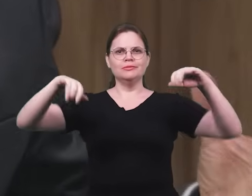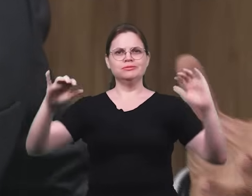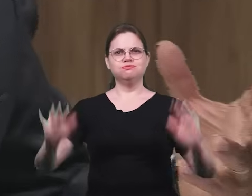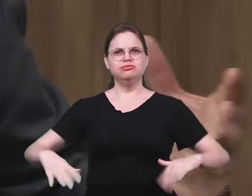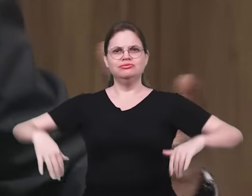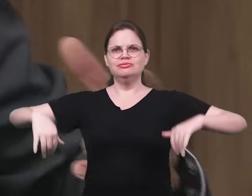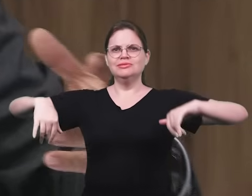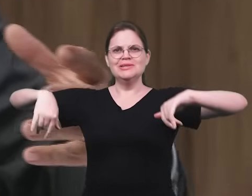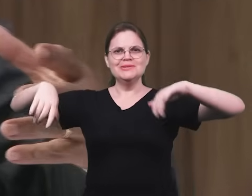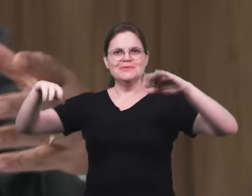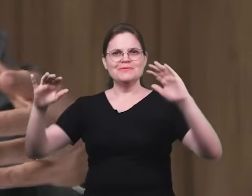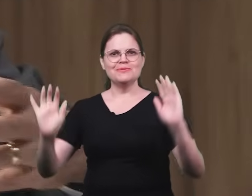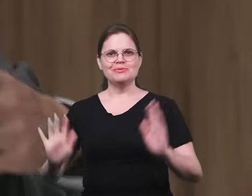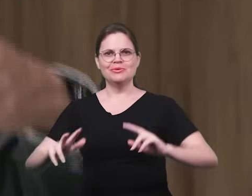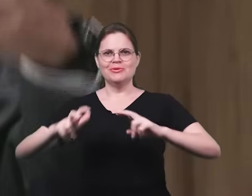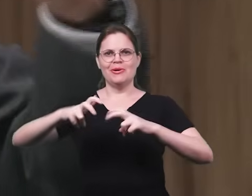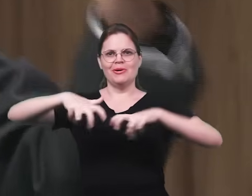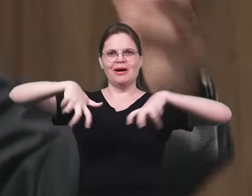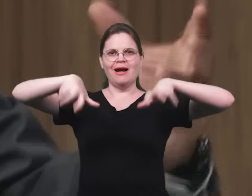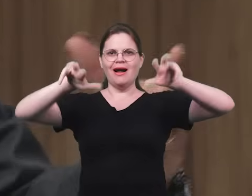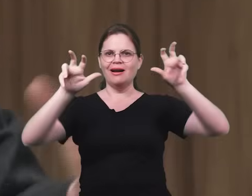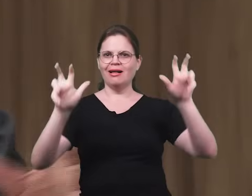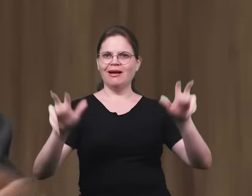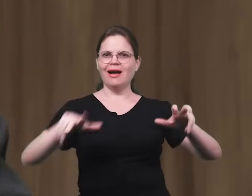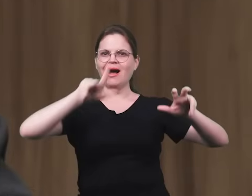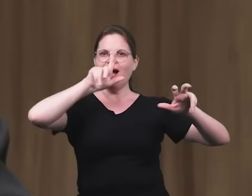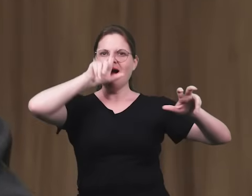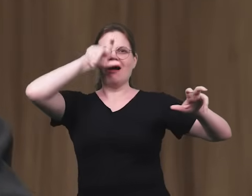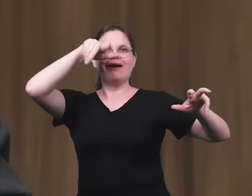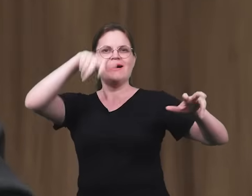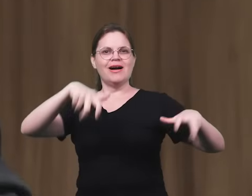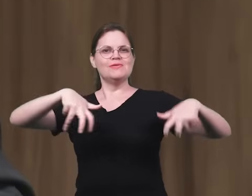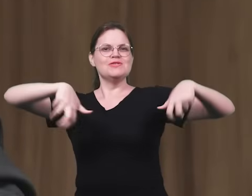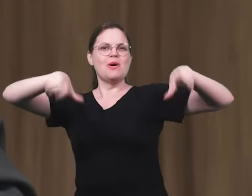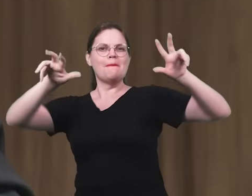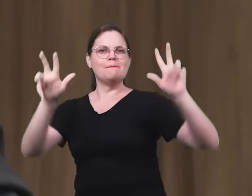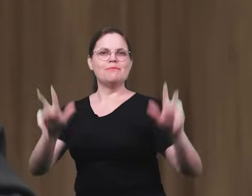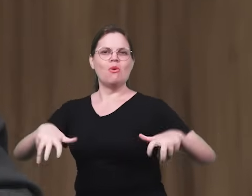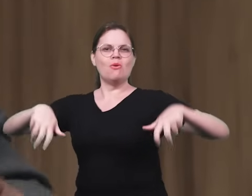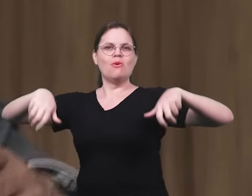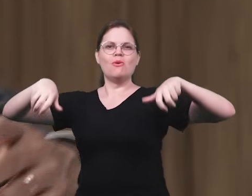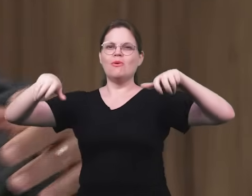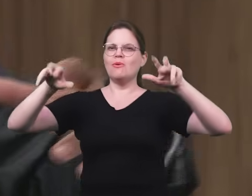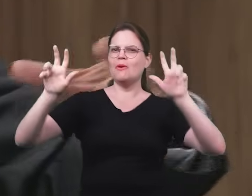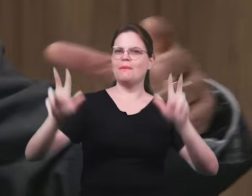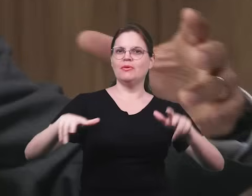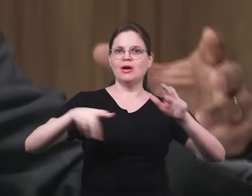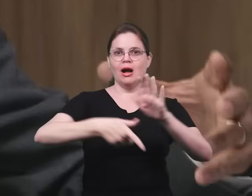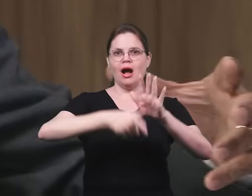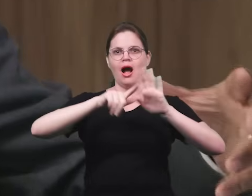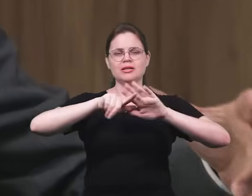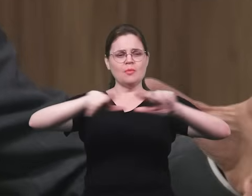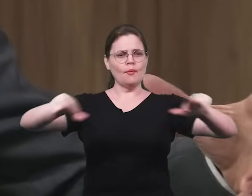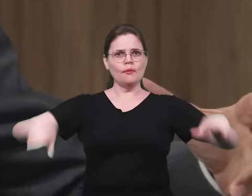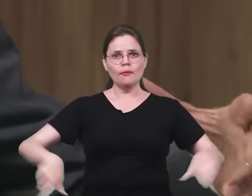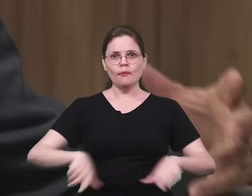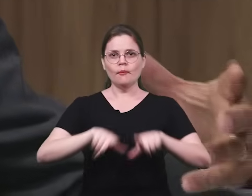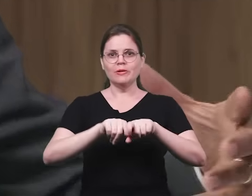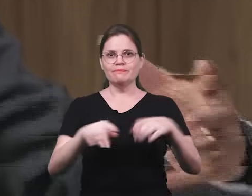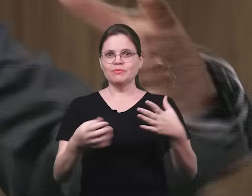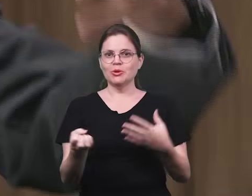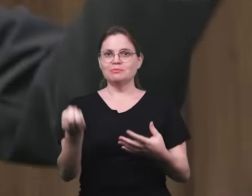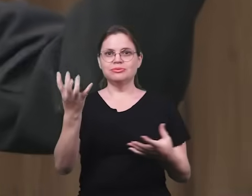céus, né? Então a terra que antes era sem forma e vazia, agora ela estava